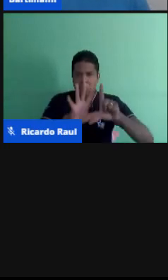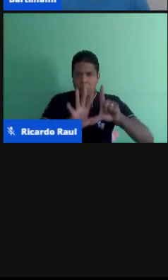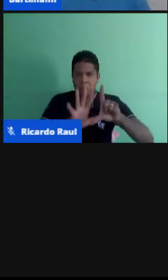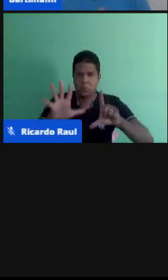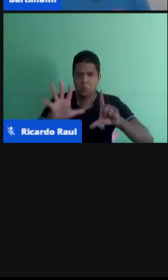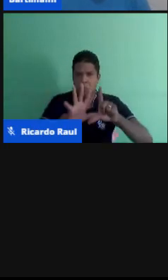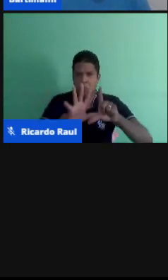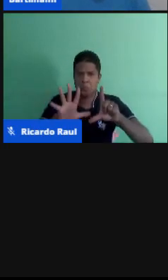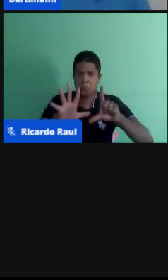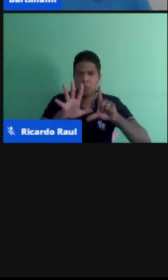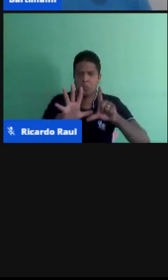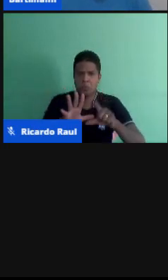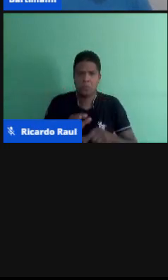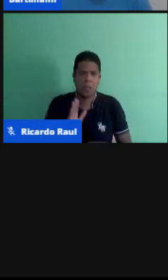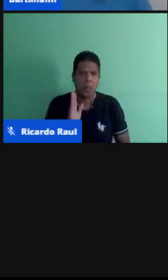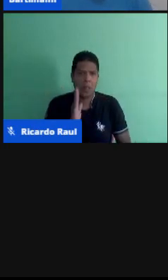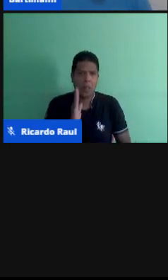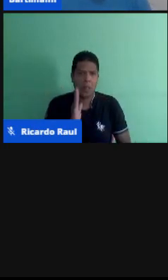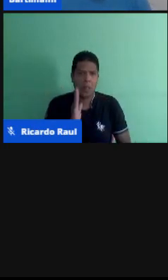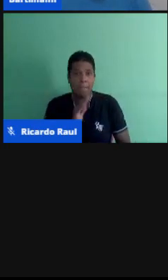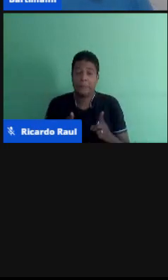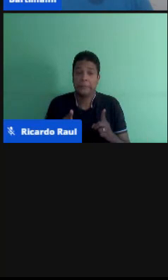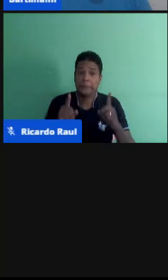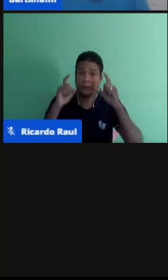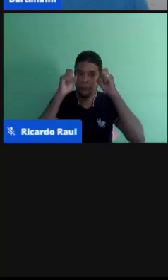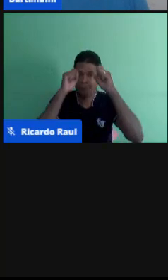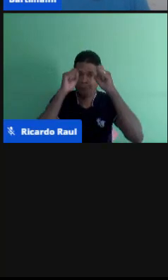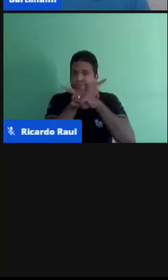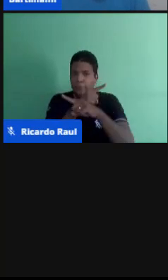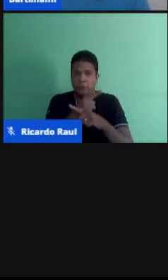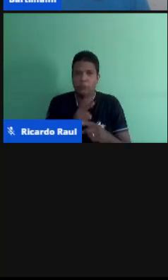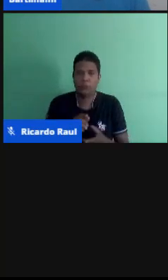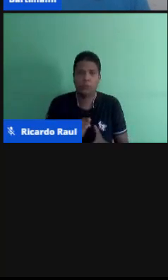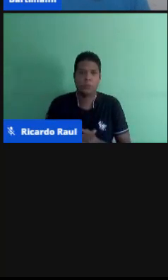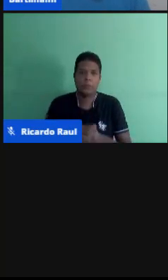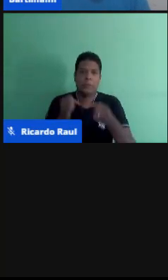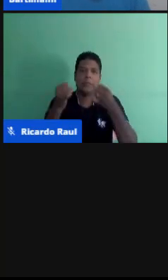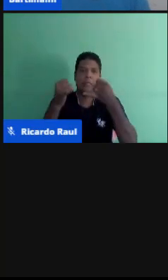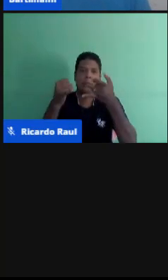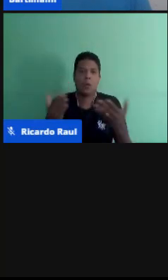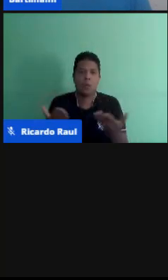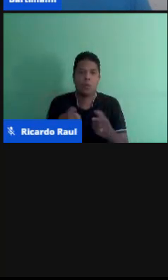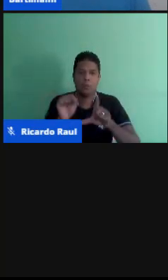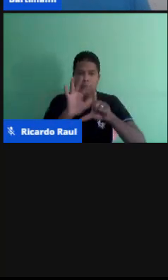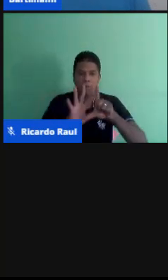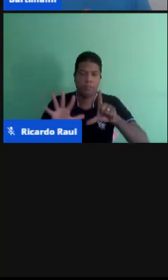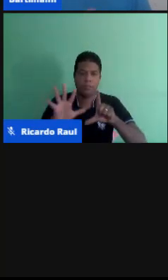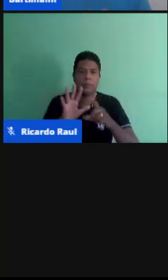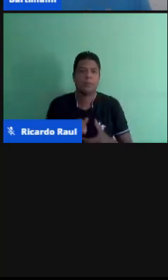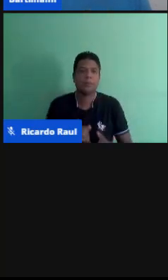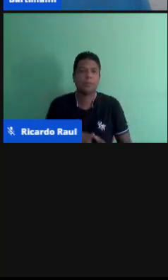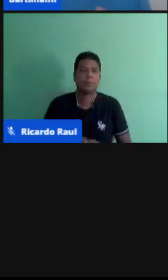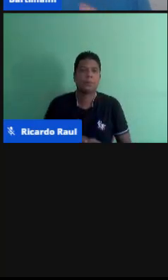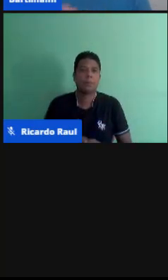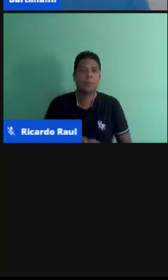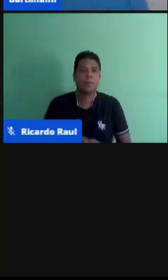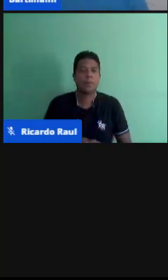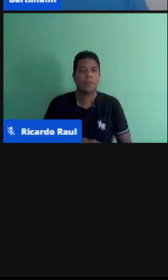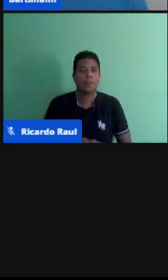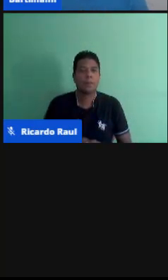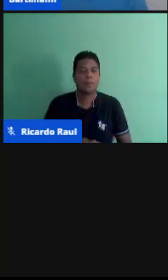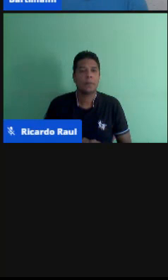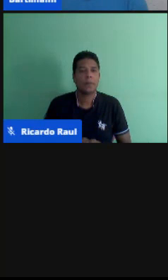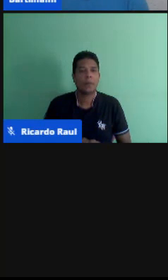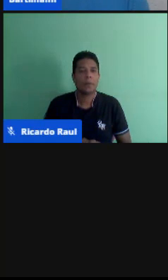muito legal também, só que ela é eu acho um pouco complexa de mexer, por isso que a gente não vai entrar nessa plataforma hoje. Mas o pessoal aprendeu